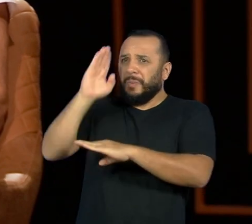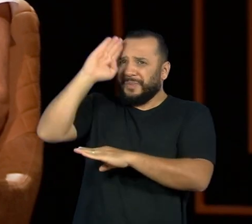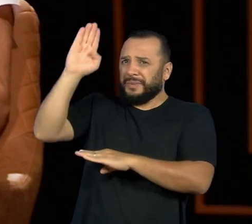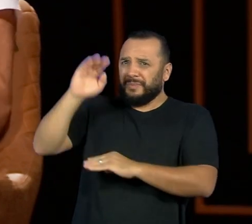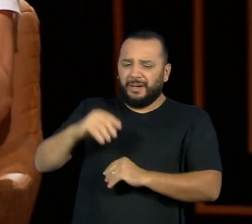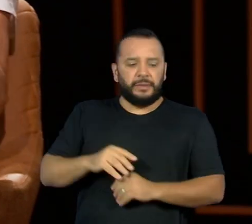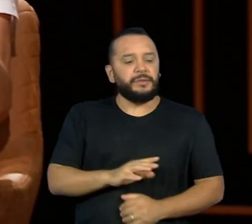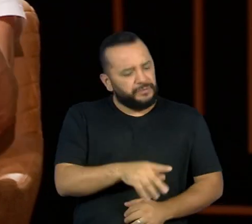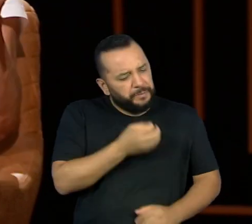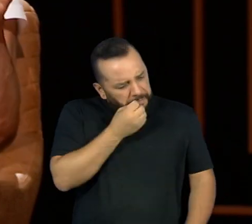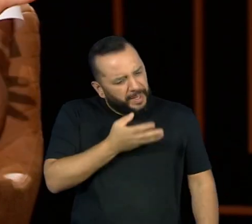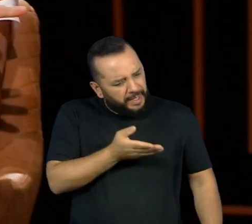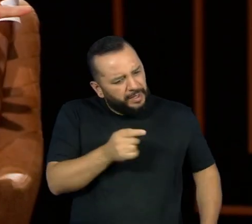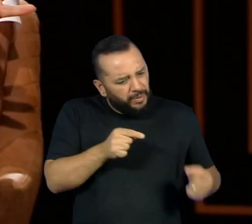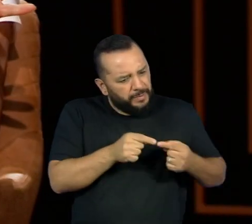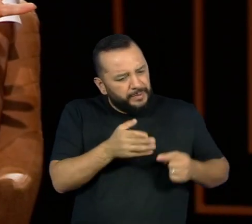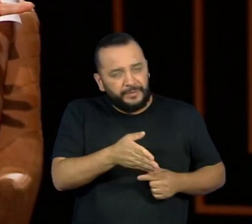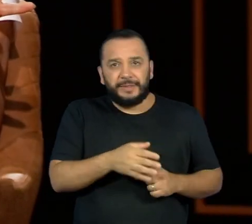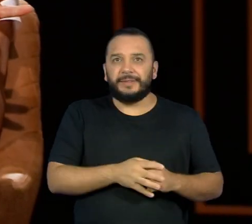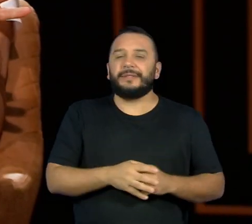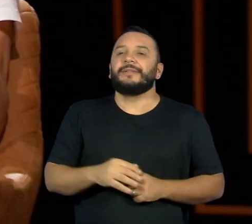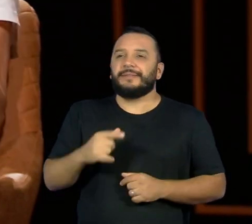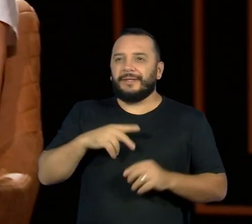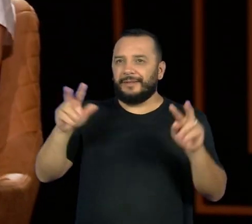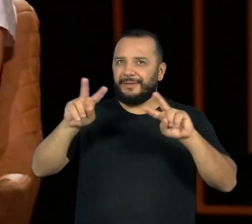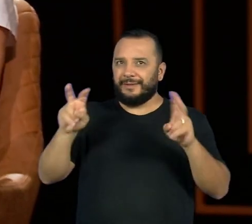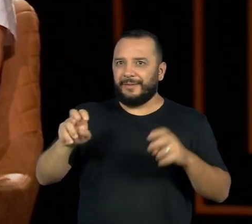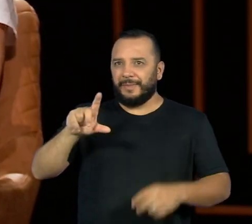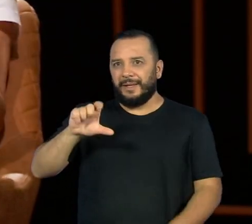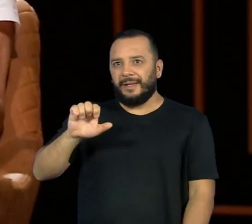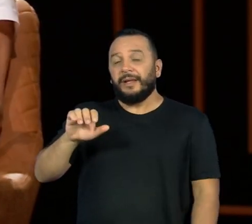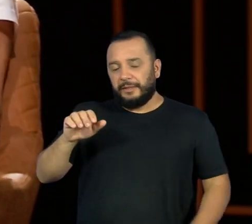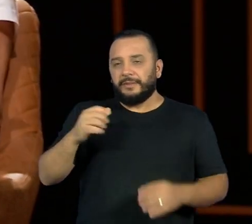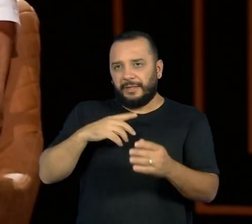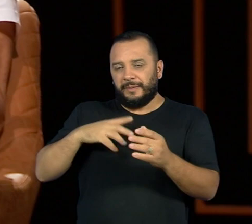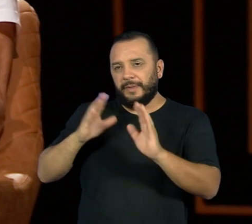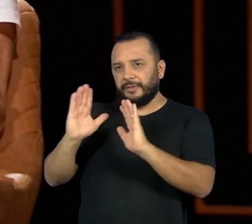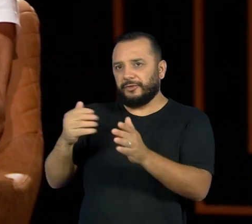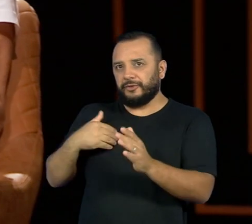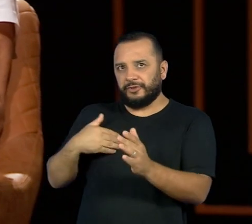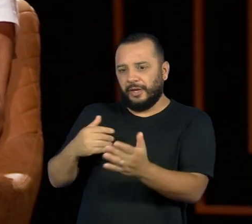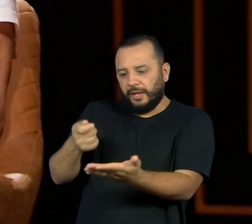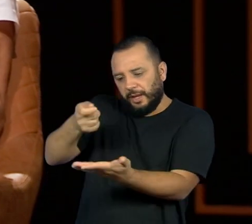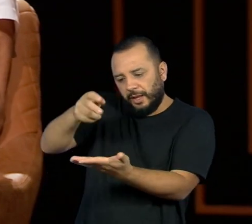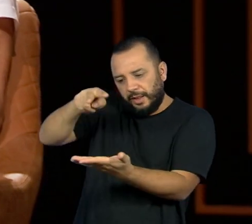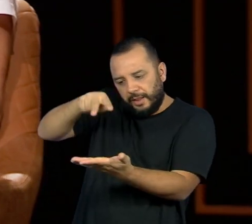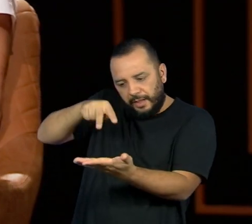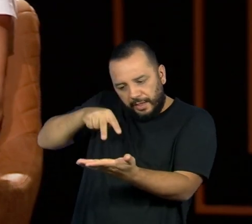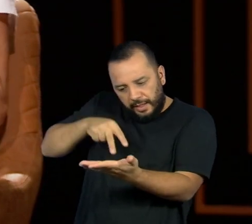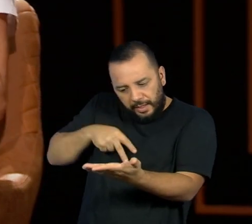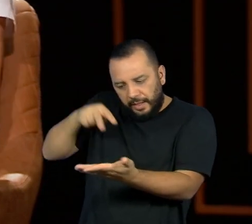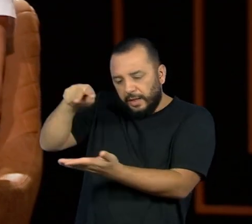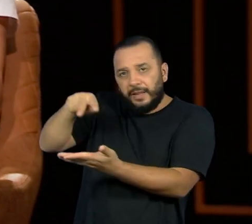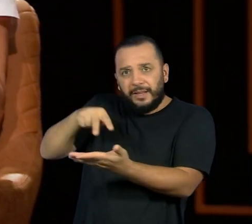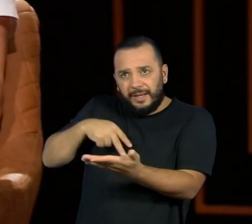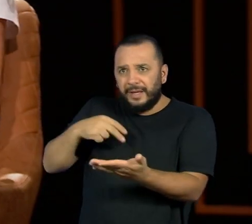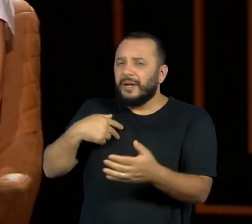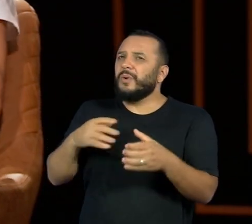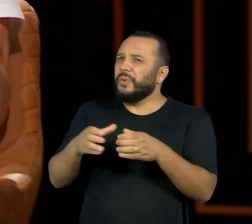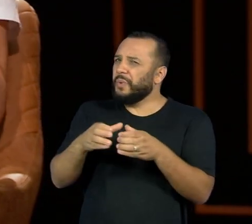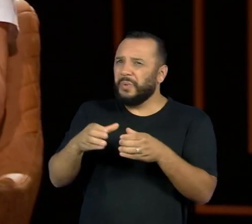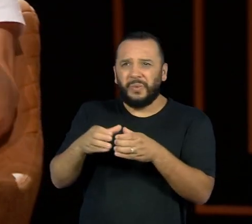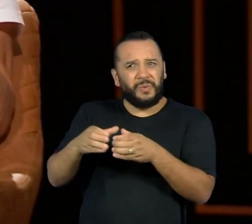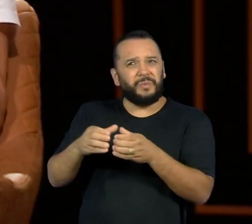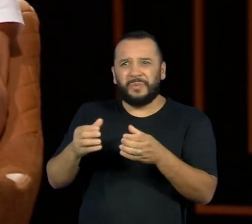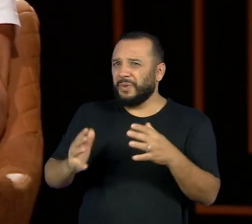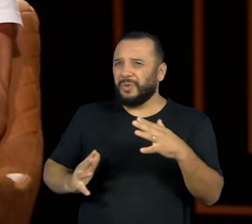bem. E veio a leitura de mesa, e tem o texto para cada um, Cleidiácones. Era uma turma, Tombar era uma